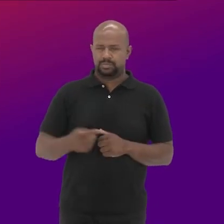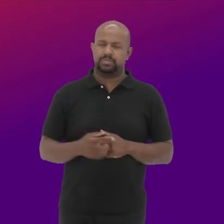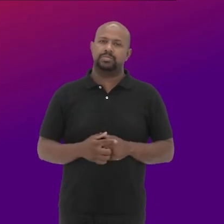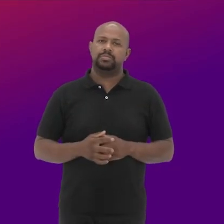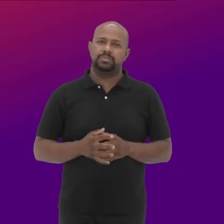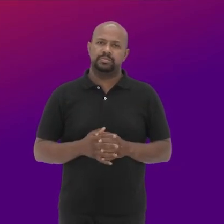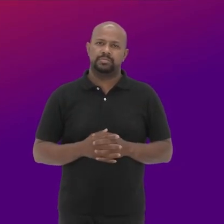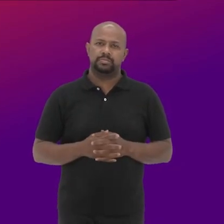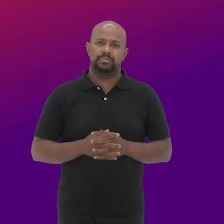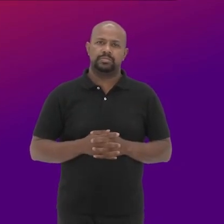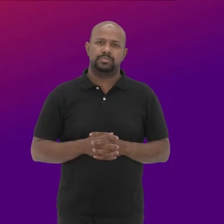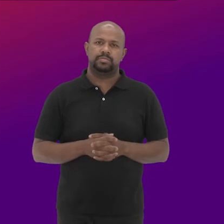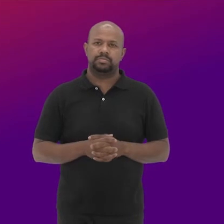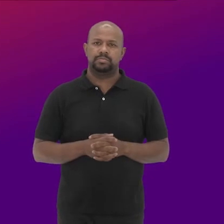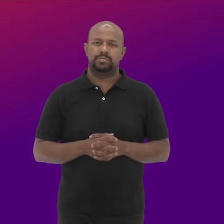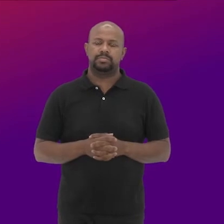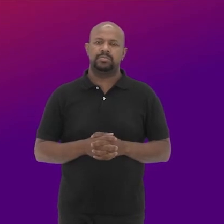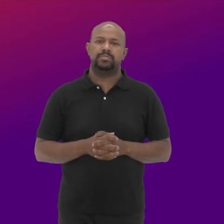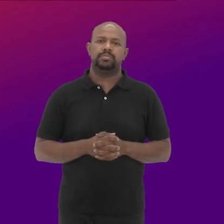por favor.